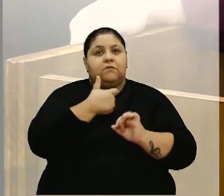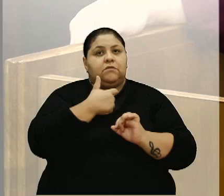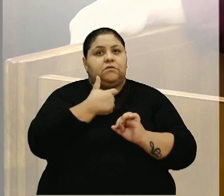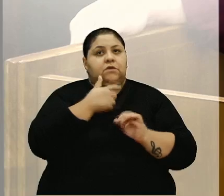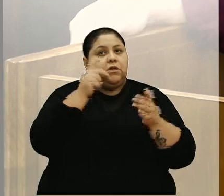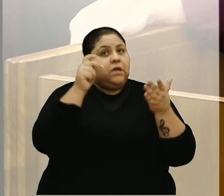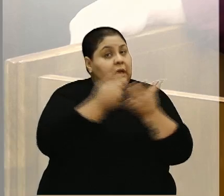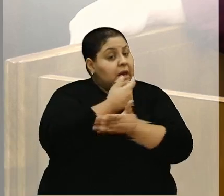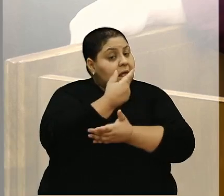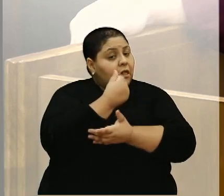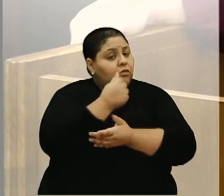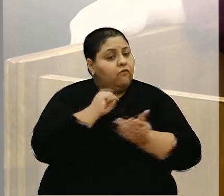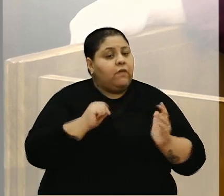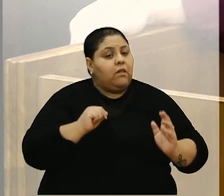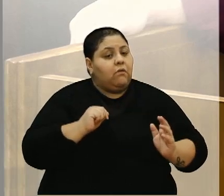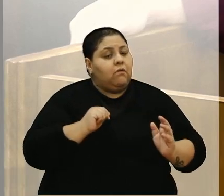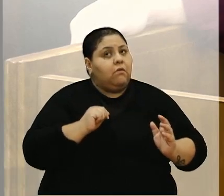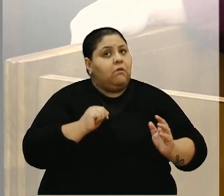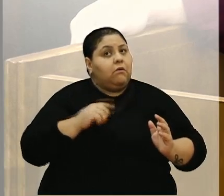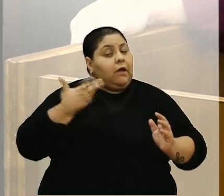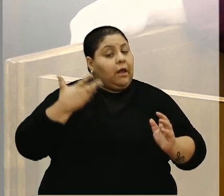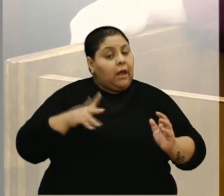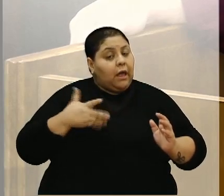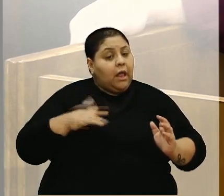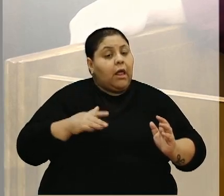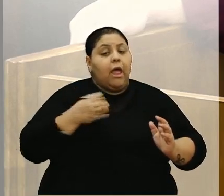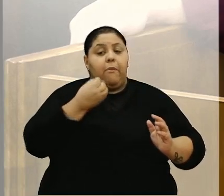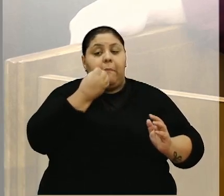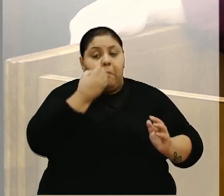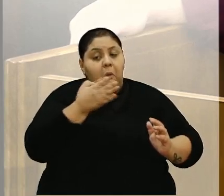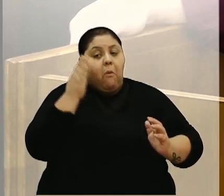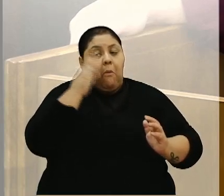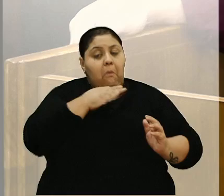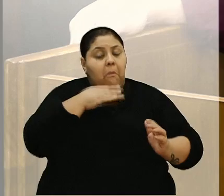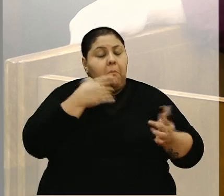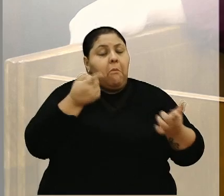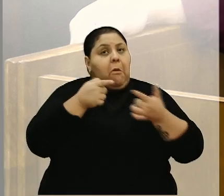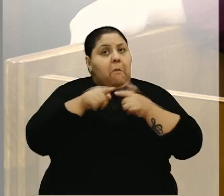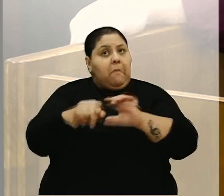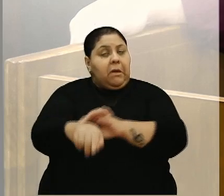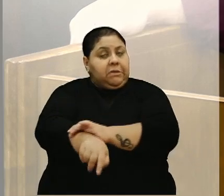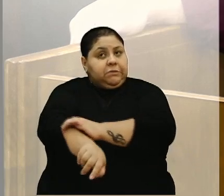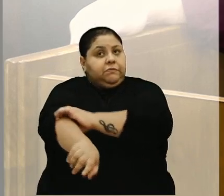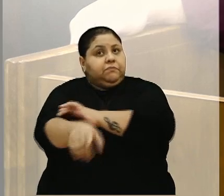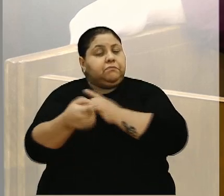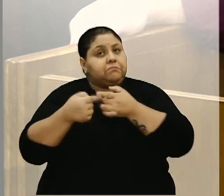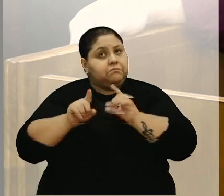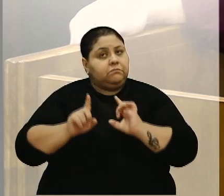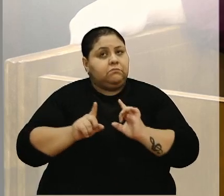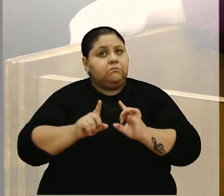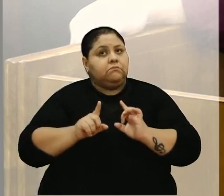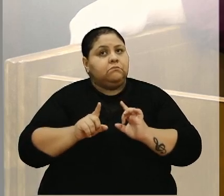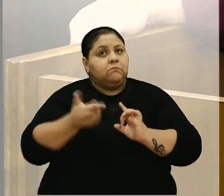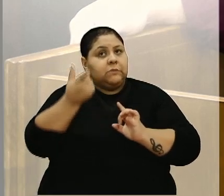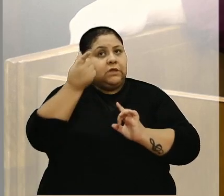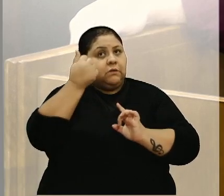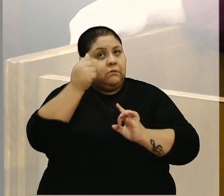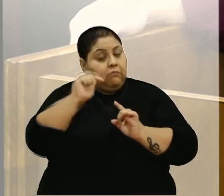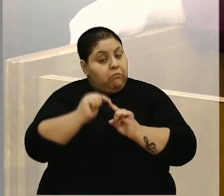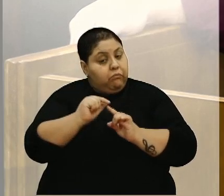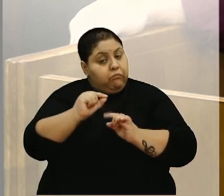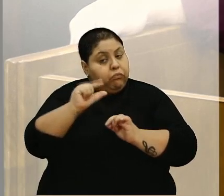padrão, tá? É bom, é ligeiro, é rápido, mas acho que, né, o valor tá um pouquinho